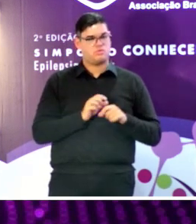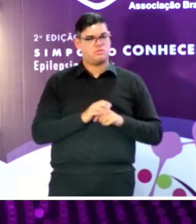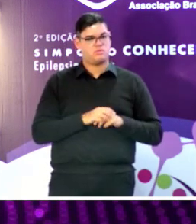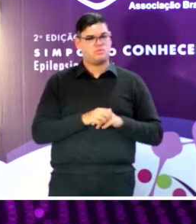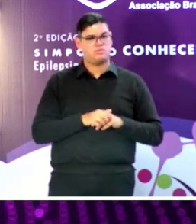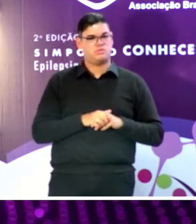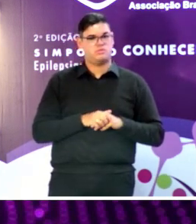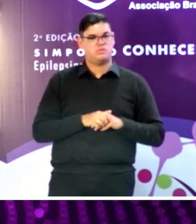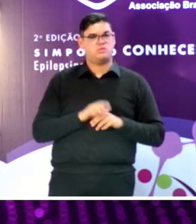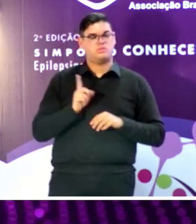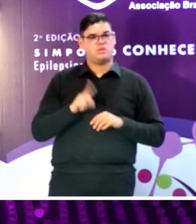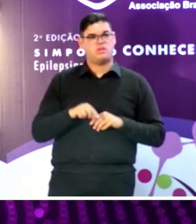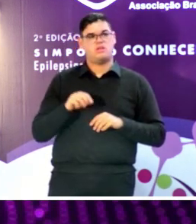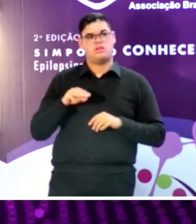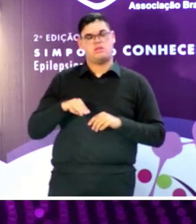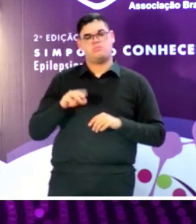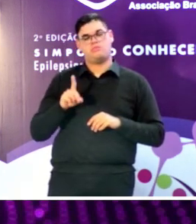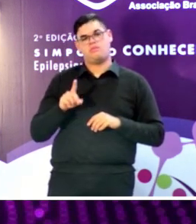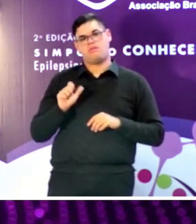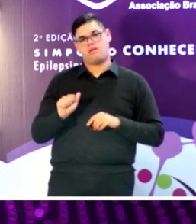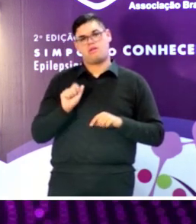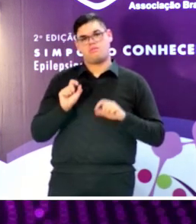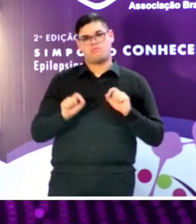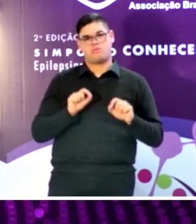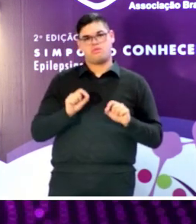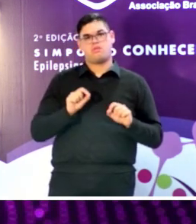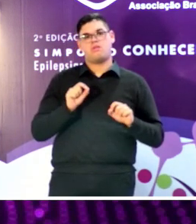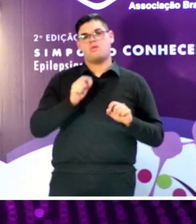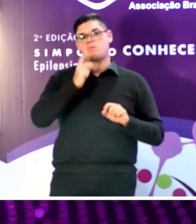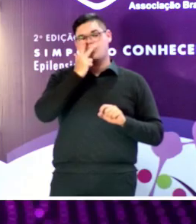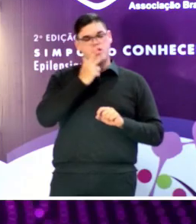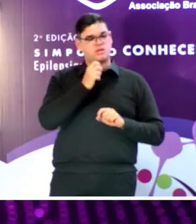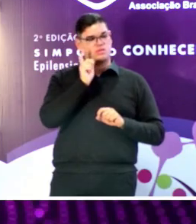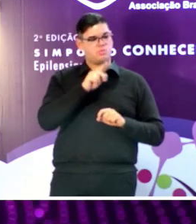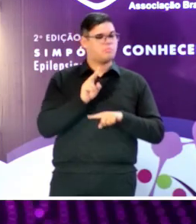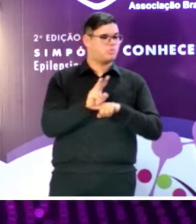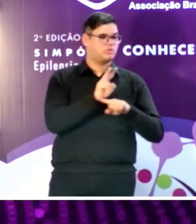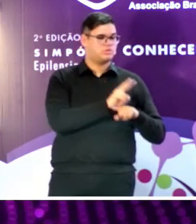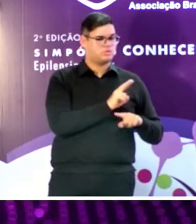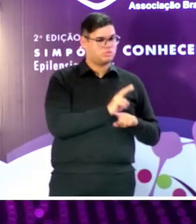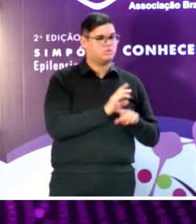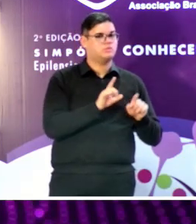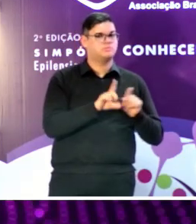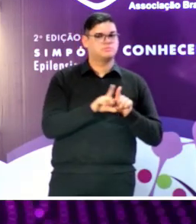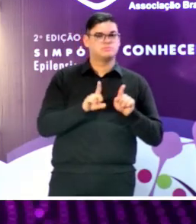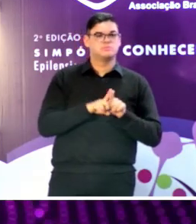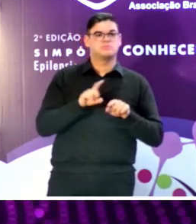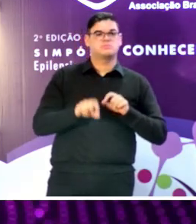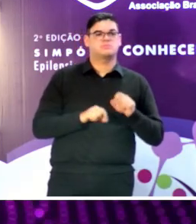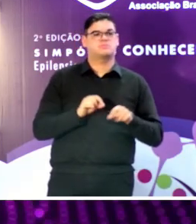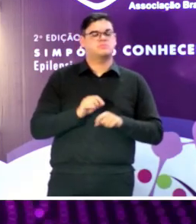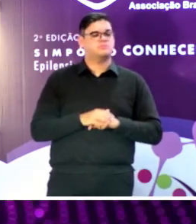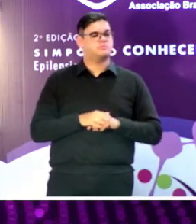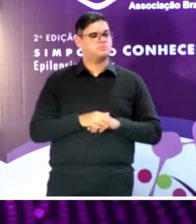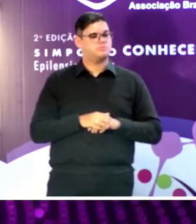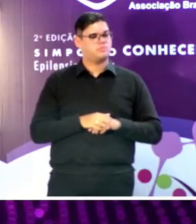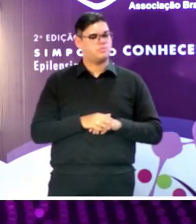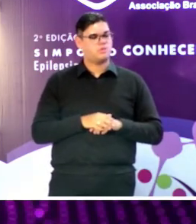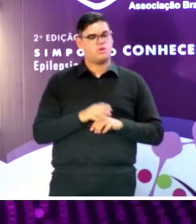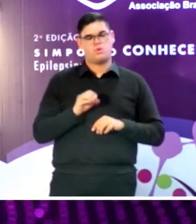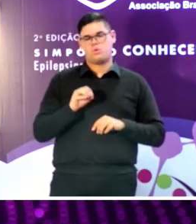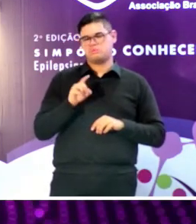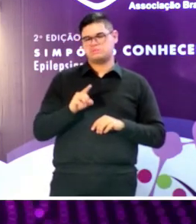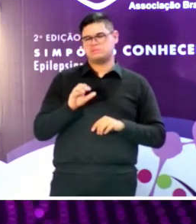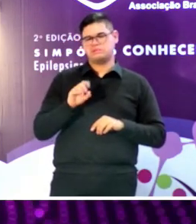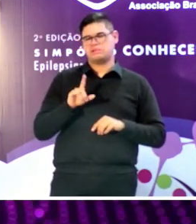o MDA, que estão conferindo uma proteção também ao estresse oxidativo, tanto o hipocampo